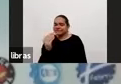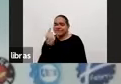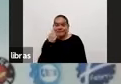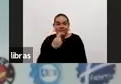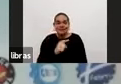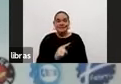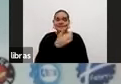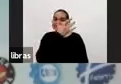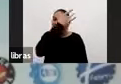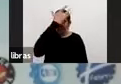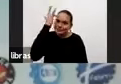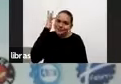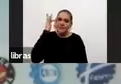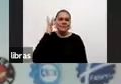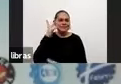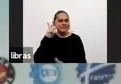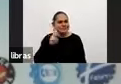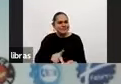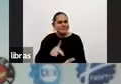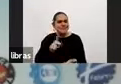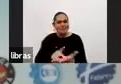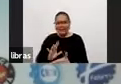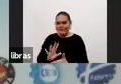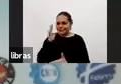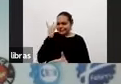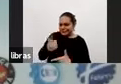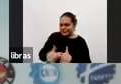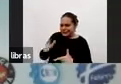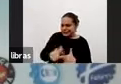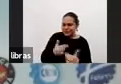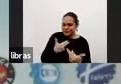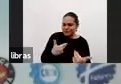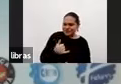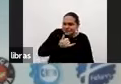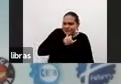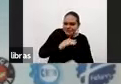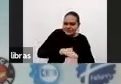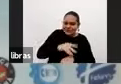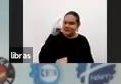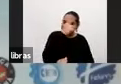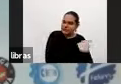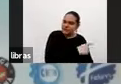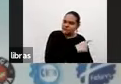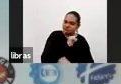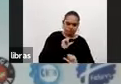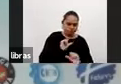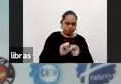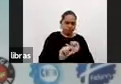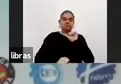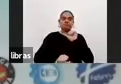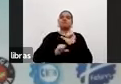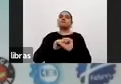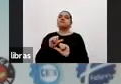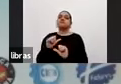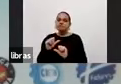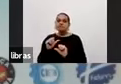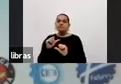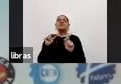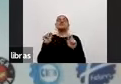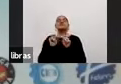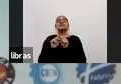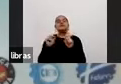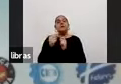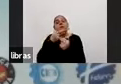vocês, assim, que foram impactados, né, com uma história triste, com um momento triste da vida de vocês, mas que mesmo